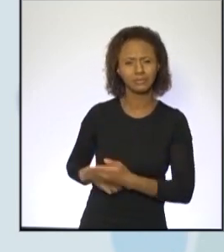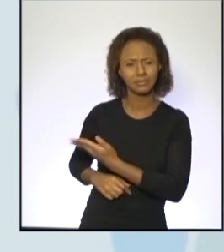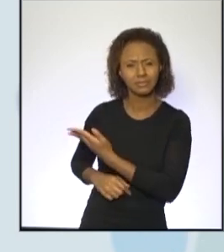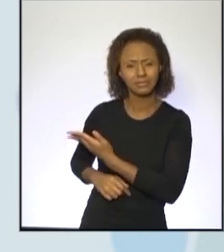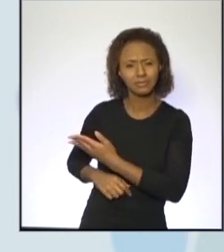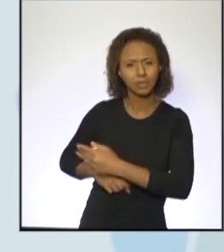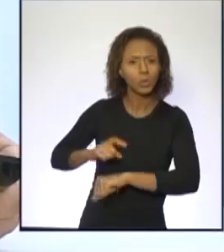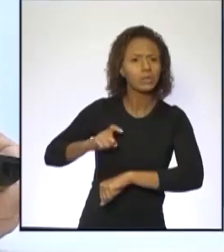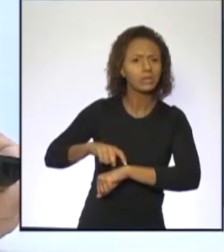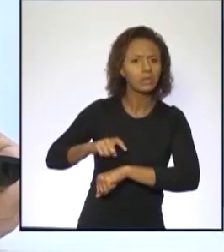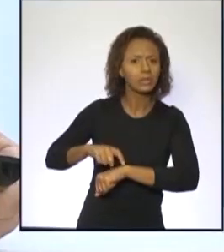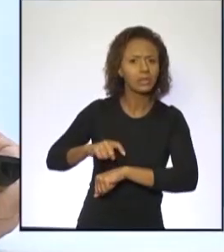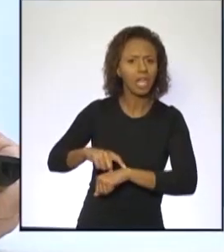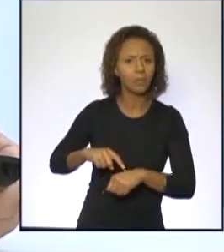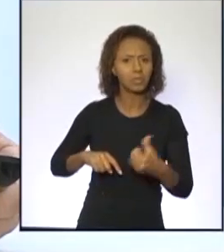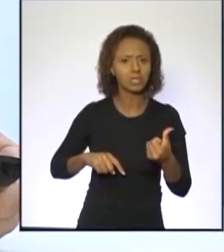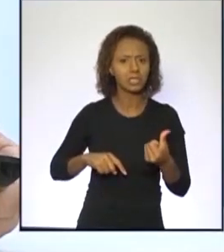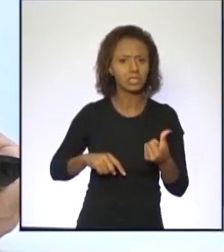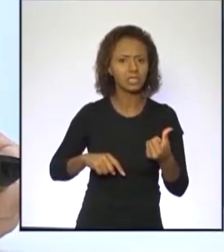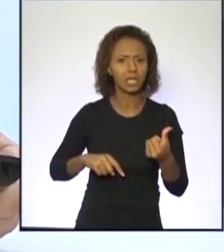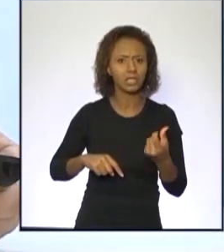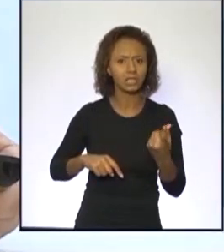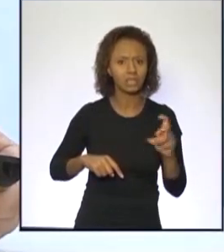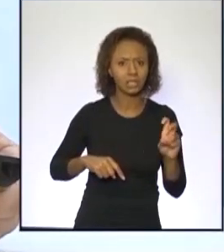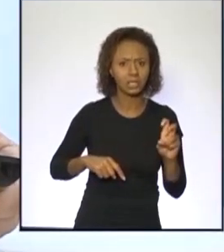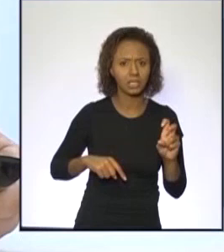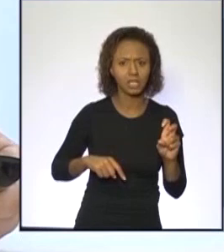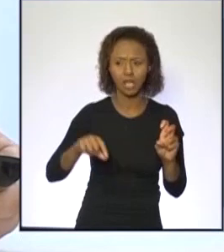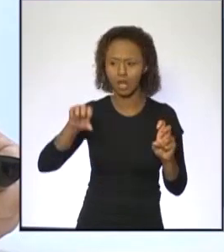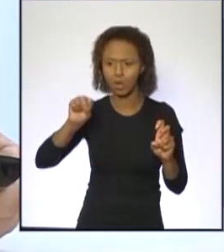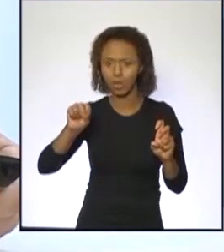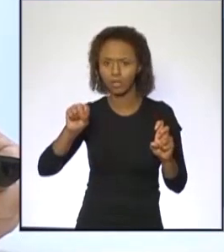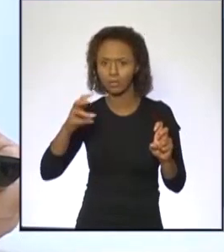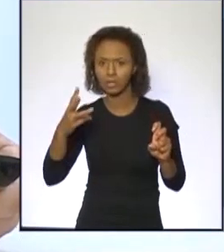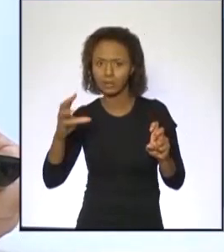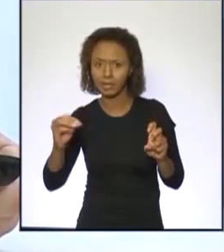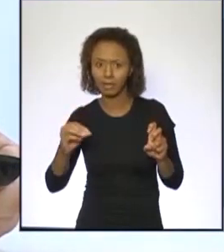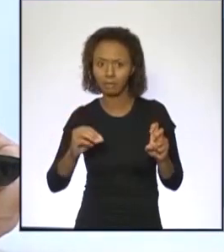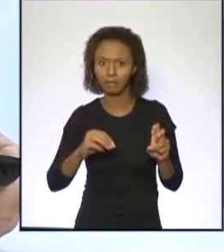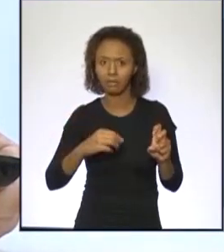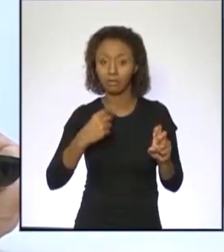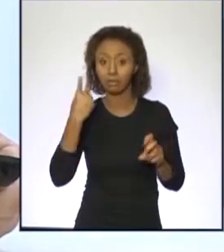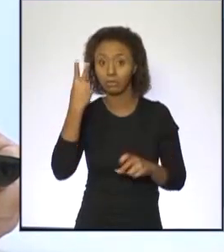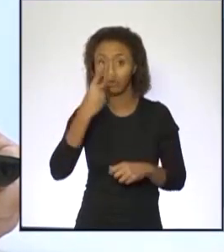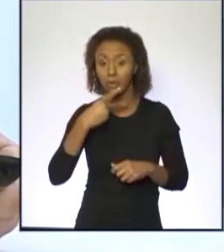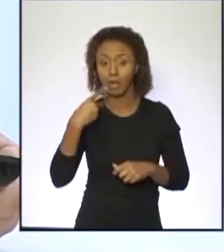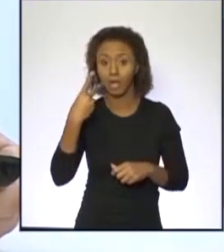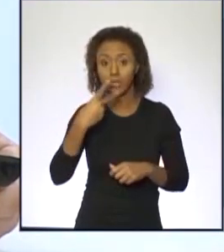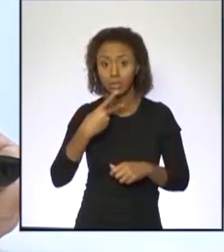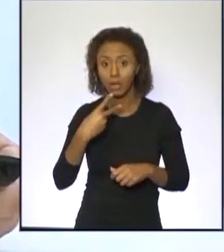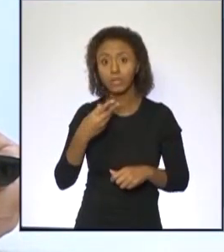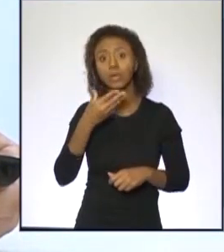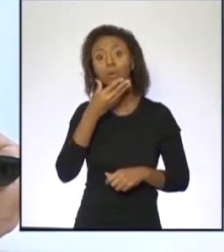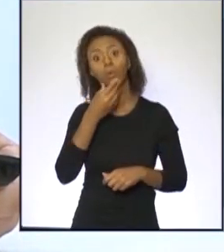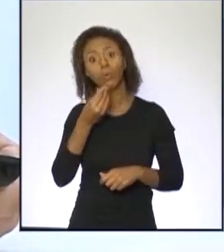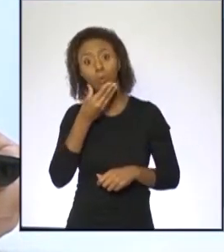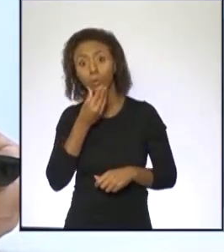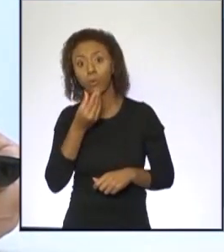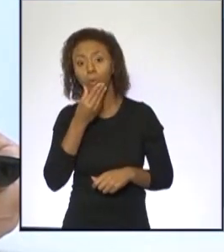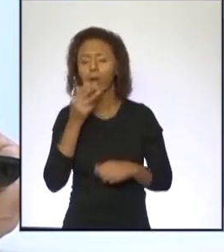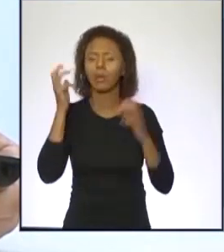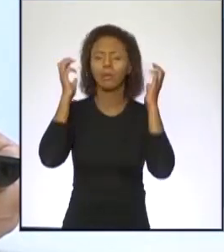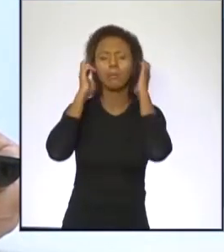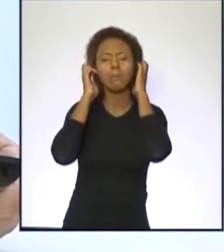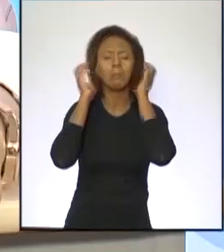a distração foi grande, ou seja, o rapaz conseguiu chamar a atenção de todo